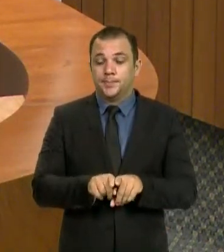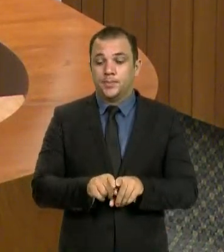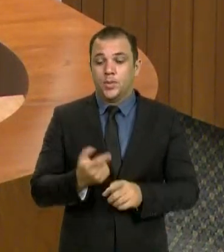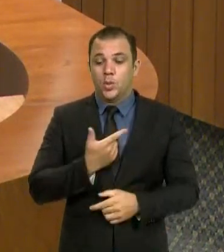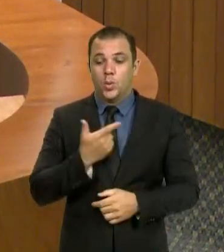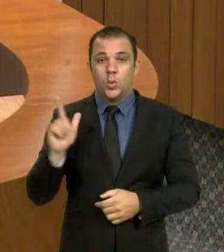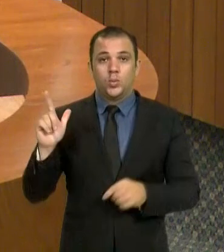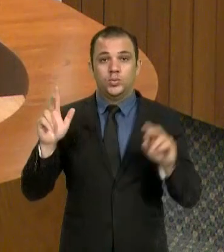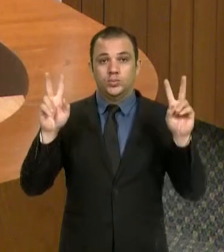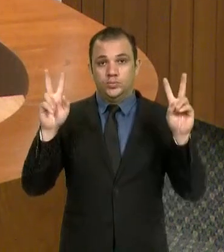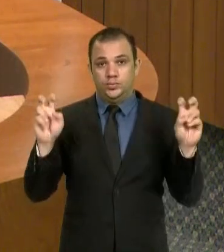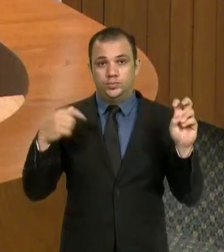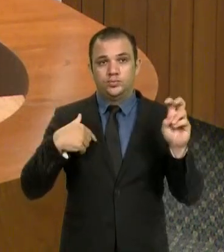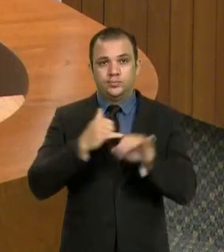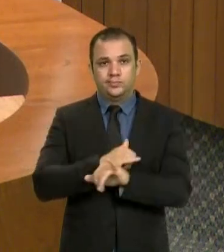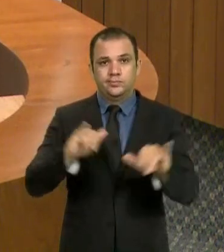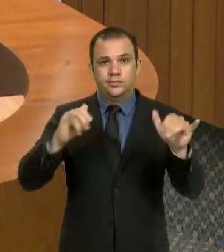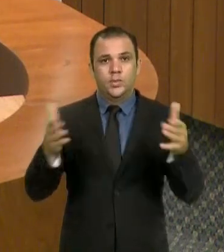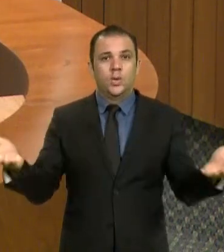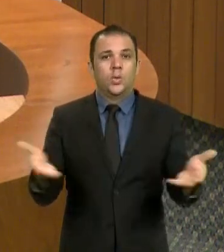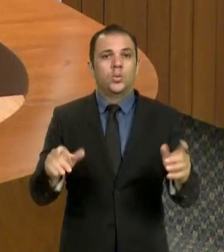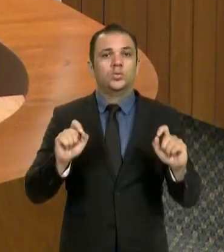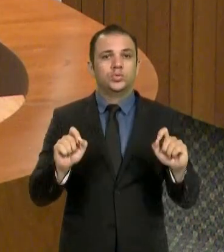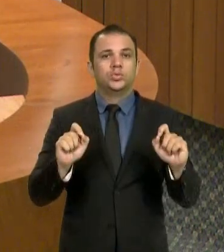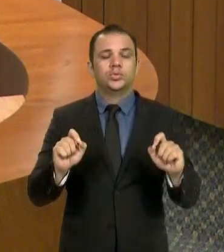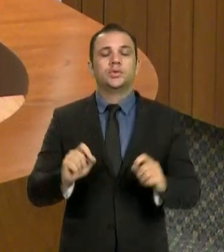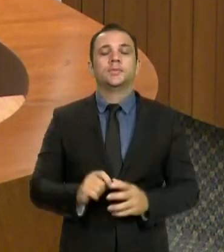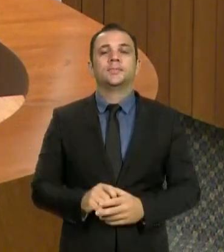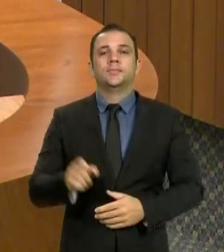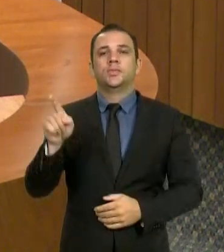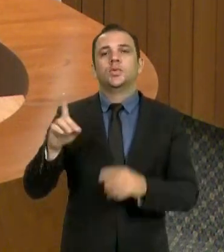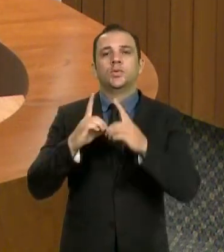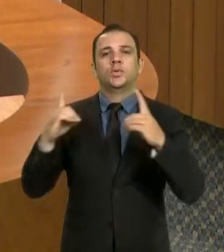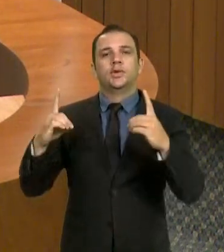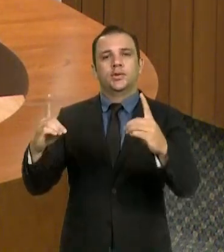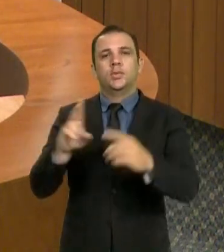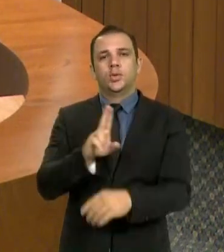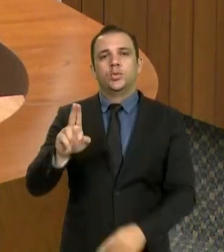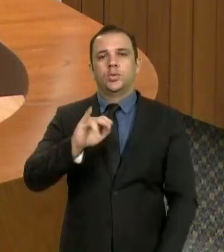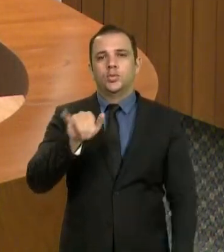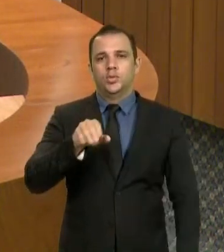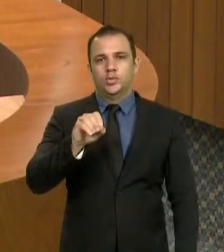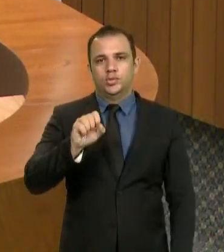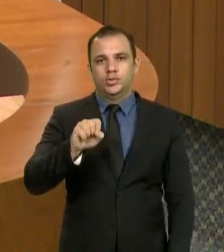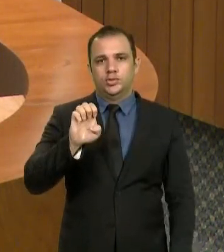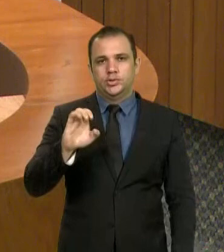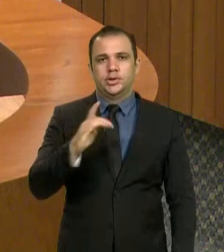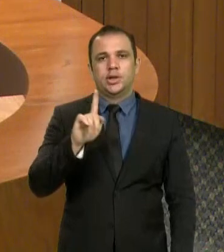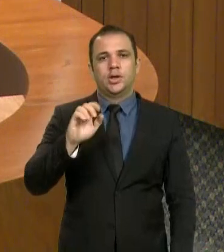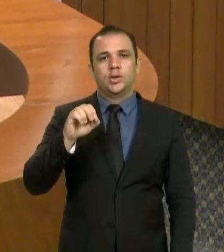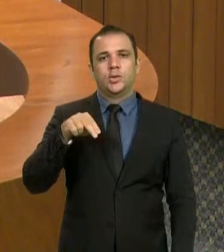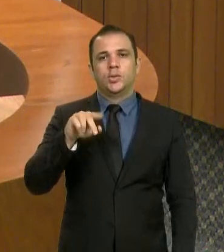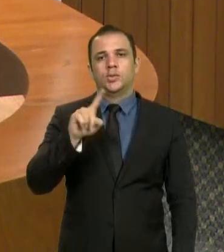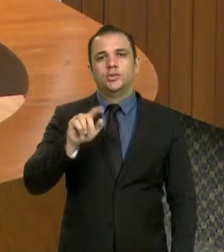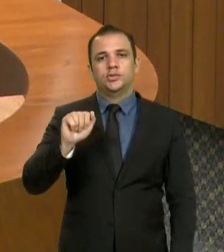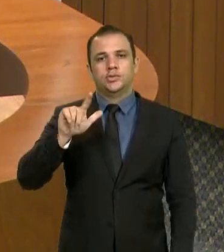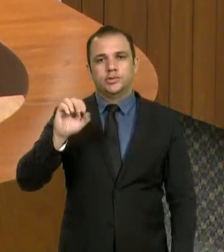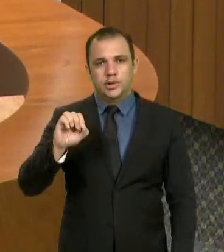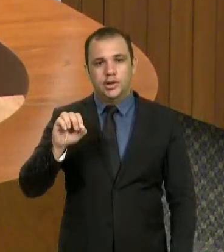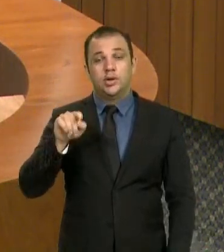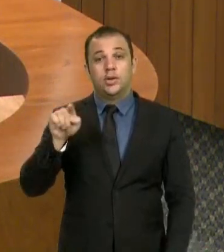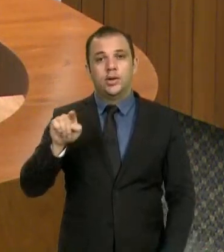outra notícia importante também, nosso desembargador José Gonçalo também foi eleito membro efetivo,